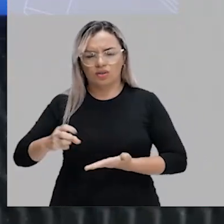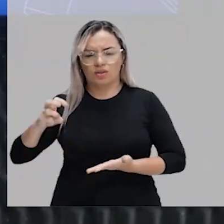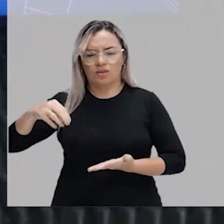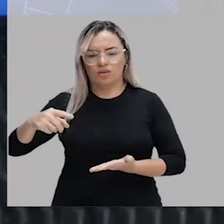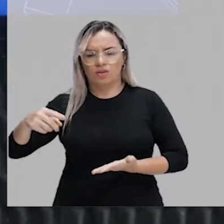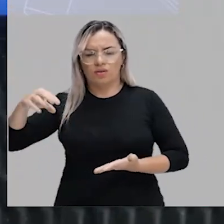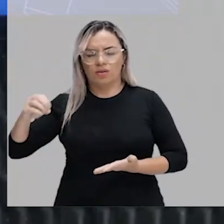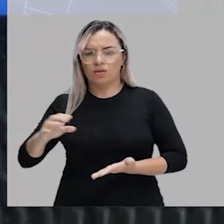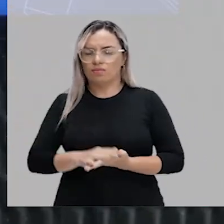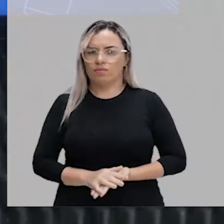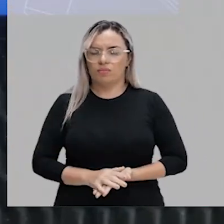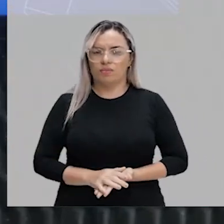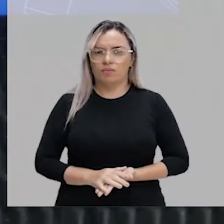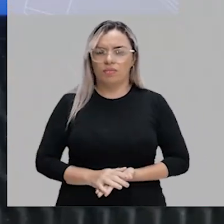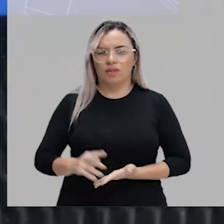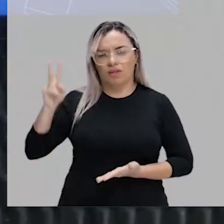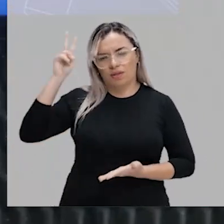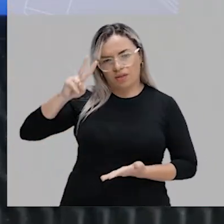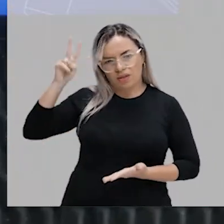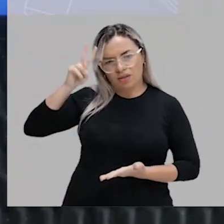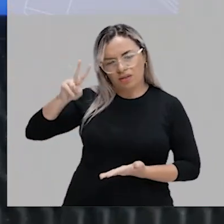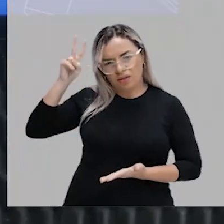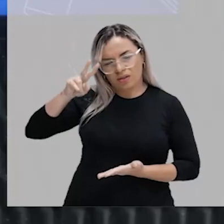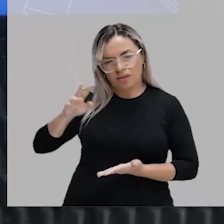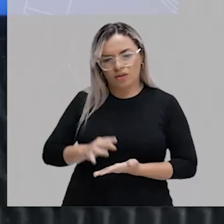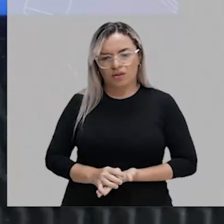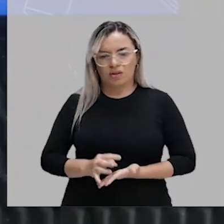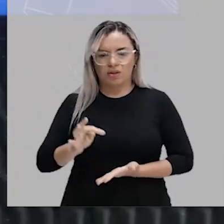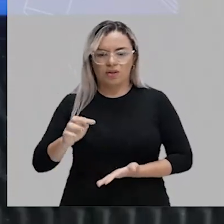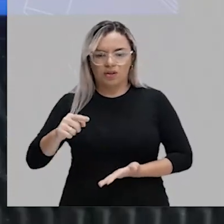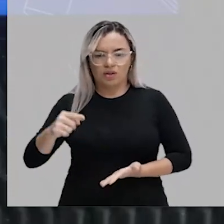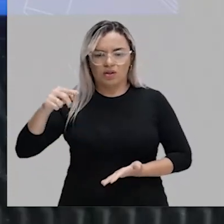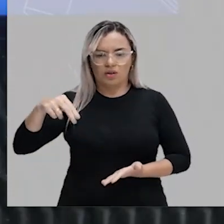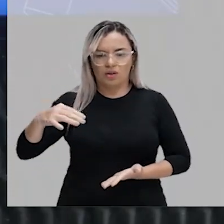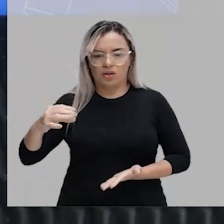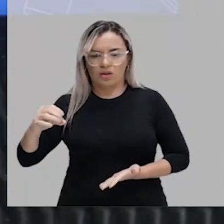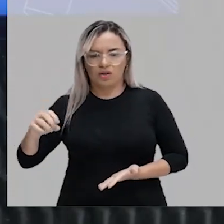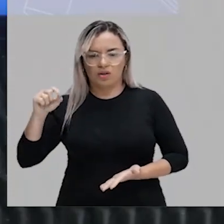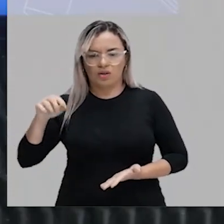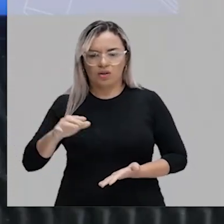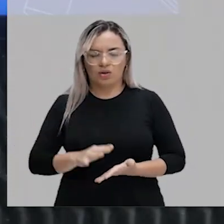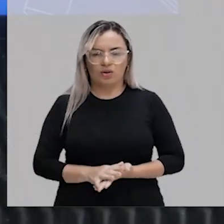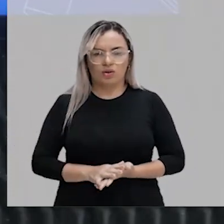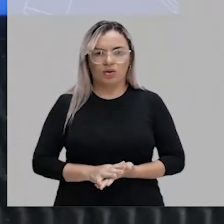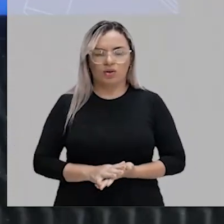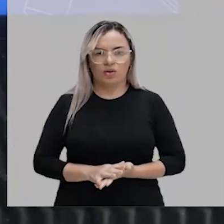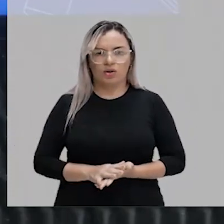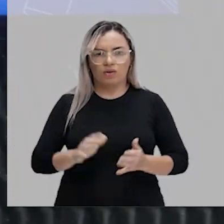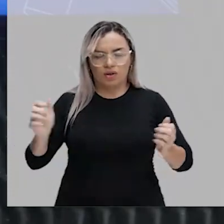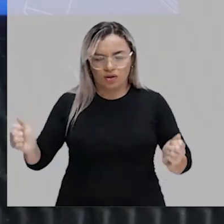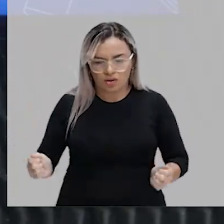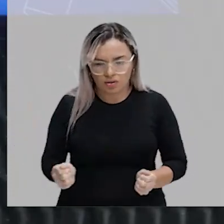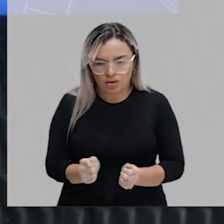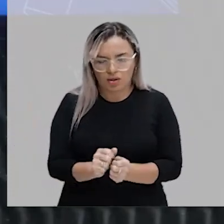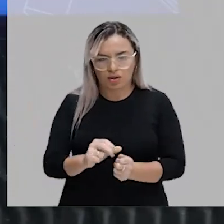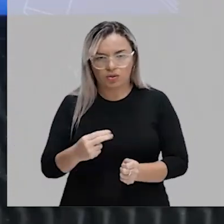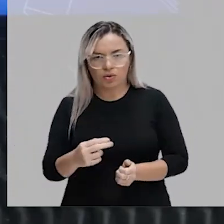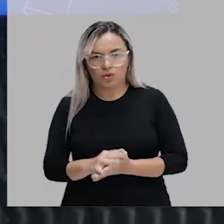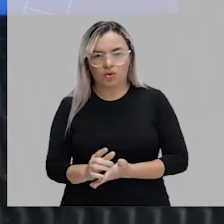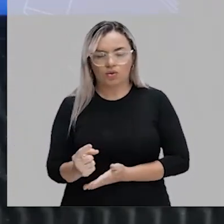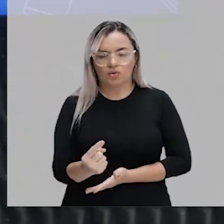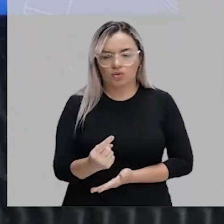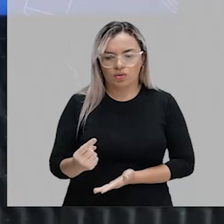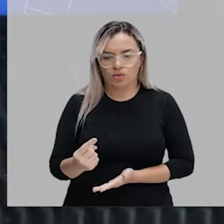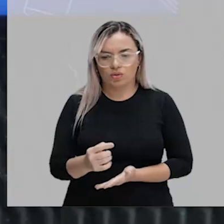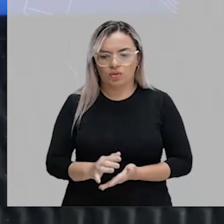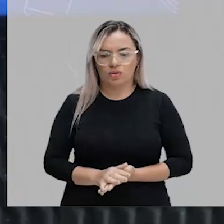que sempre vem, quando ele é tônico, ele vem acompanhado, ou ele vem sozinho, ou ele vem acompanhado